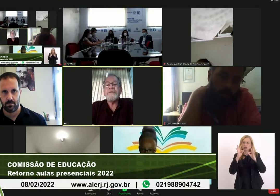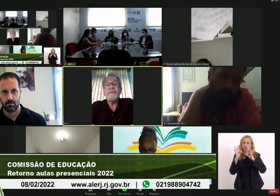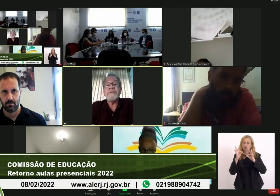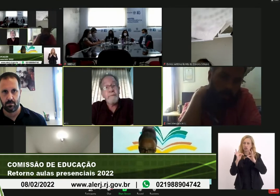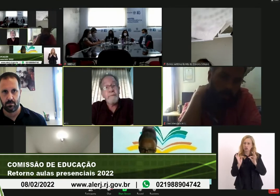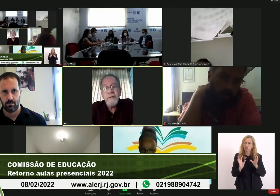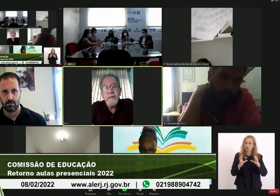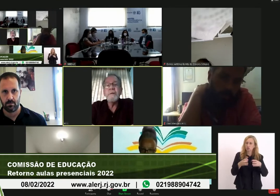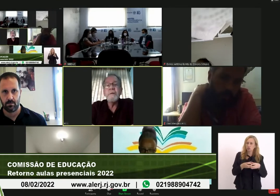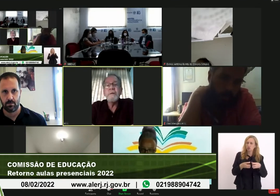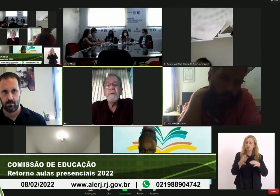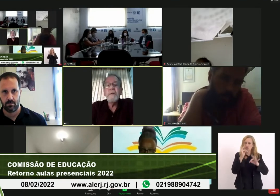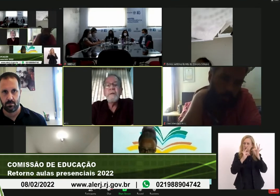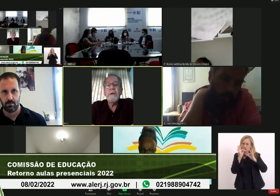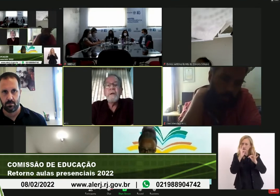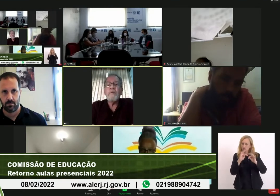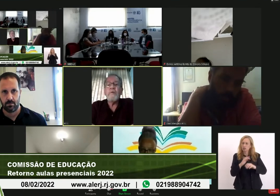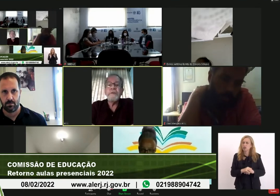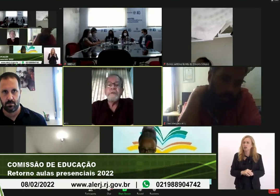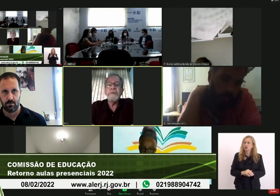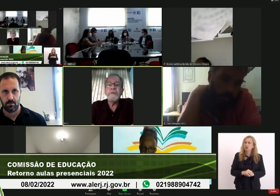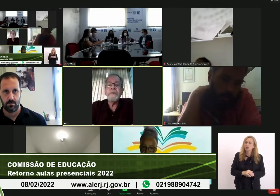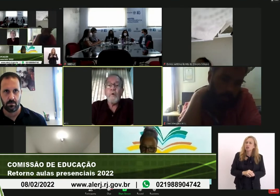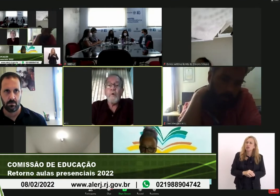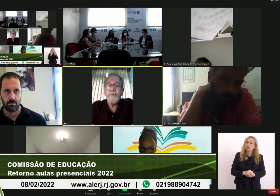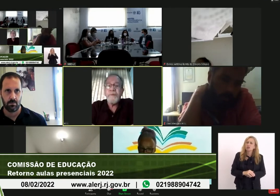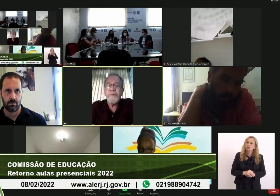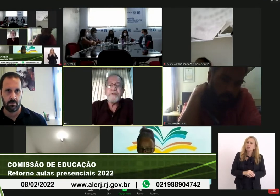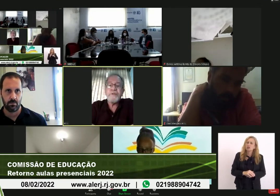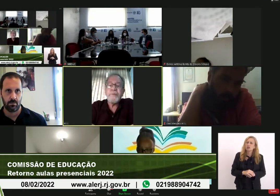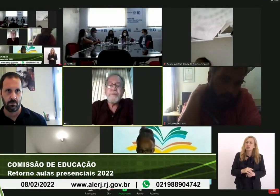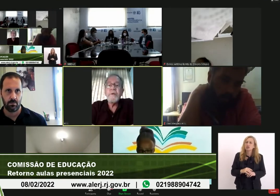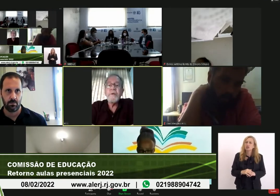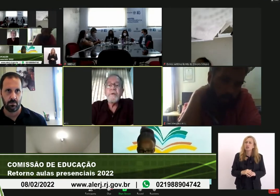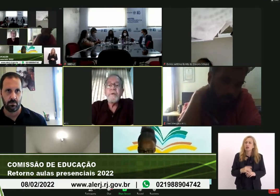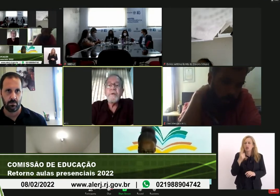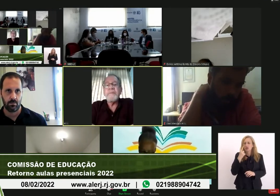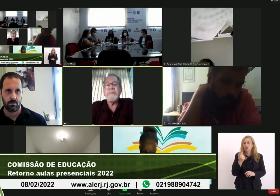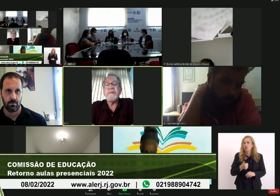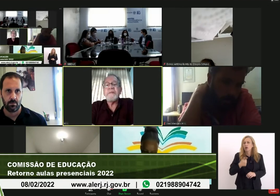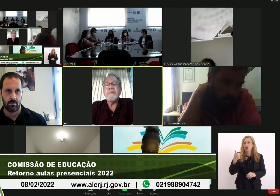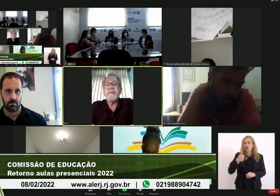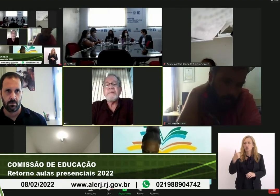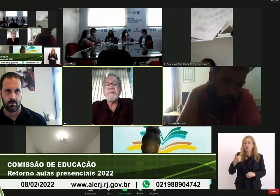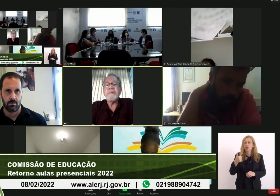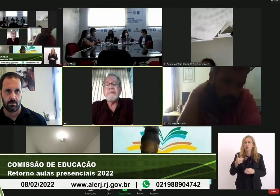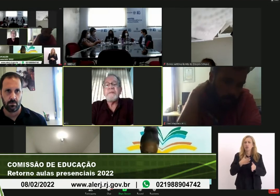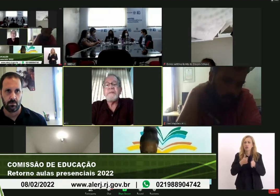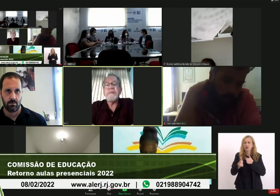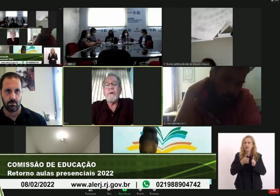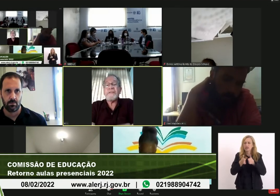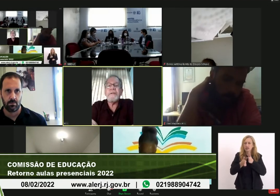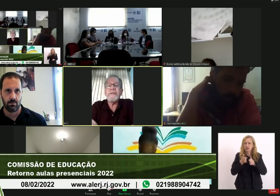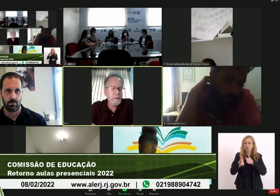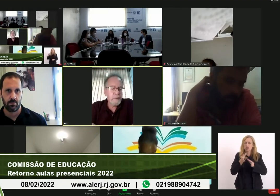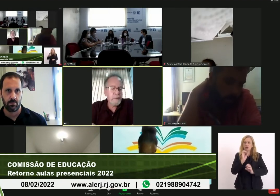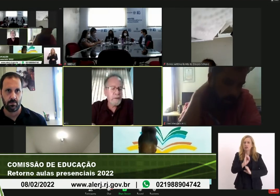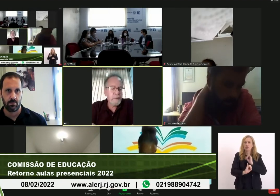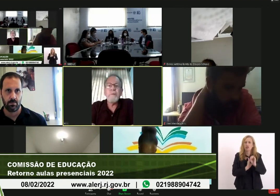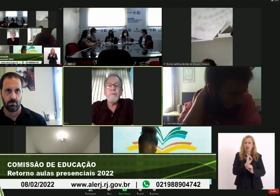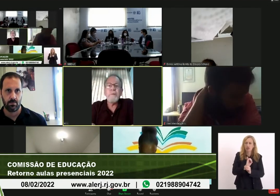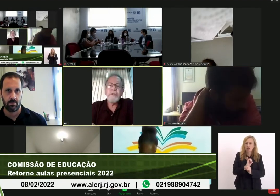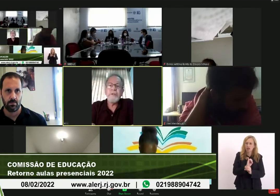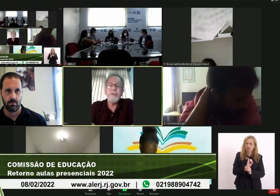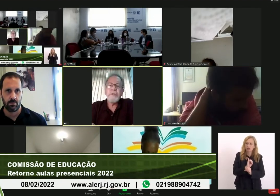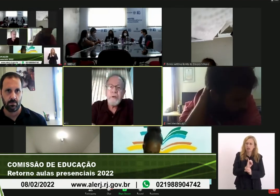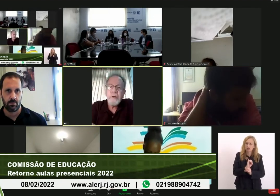contratação de banda e a compra de chips para viabilizar o acesso à internet.